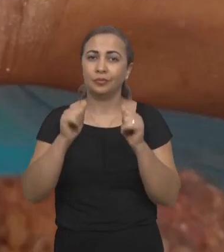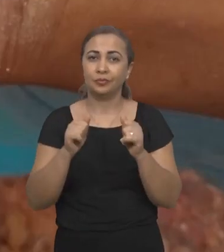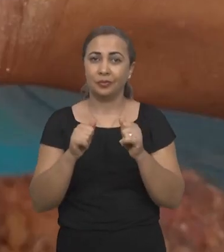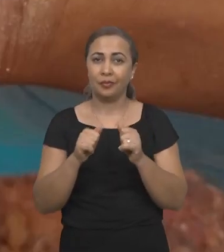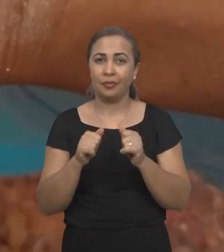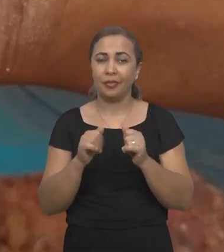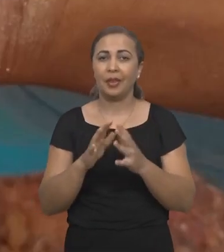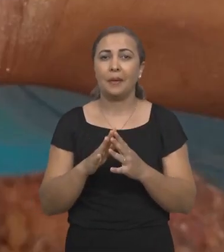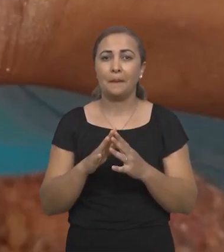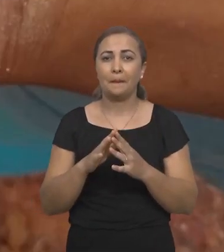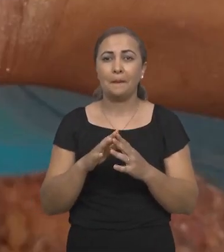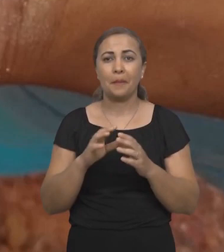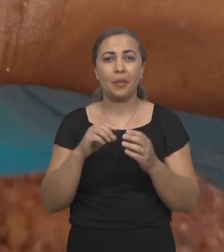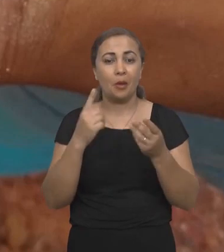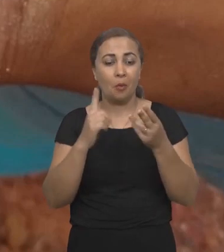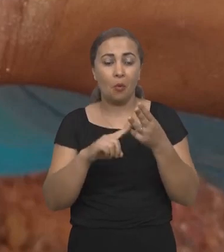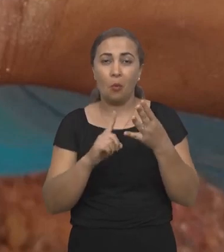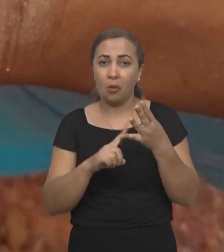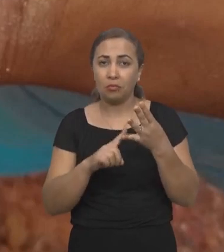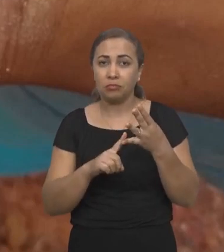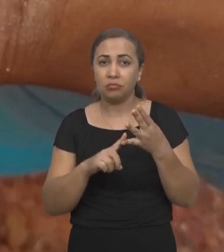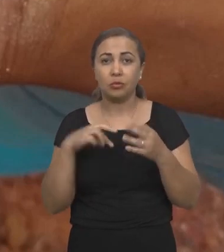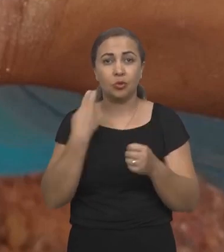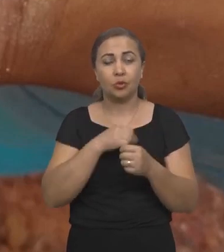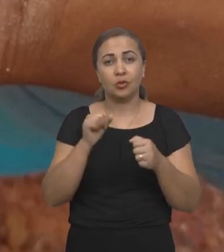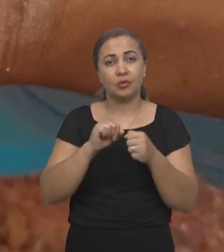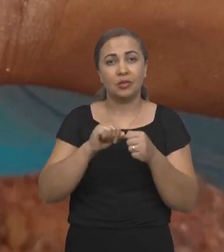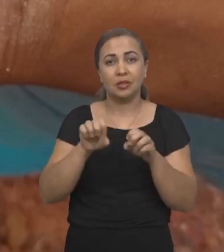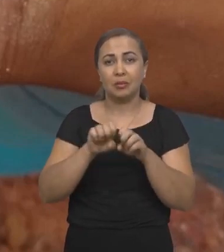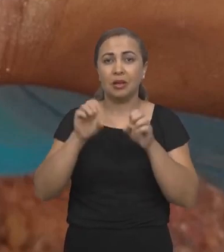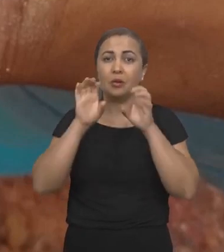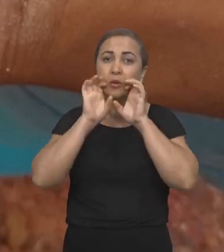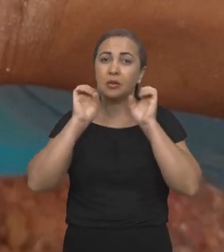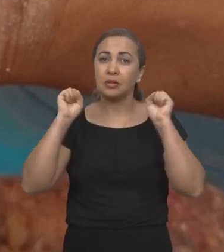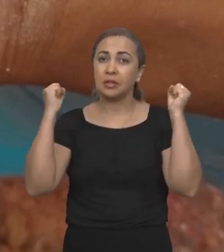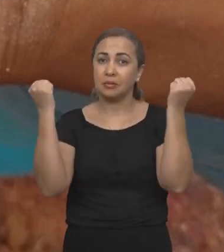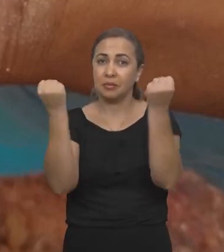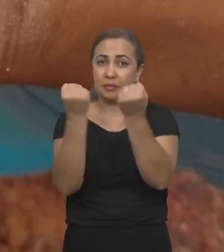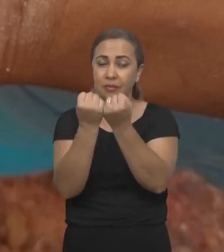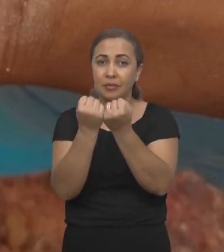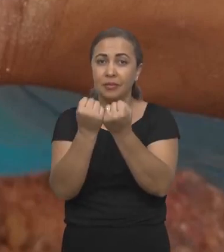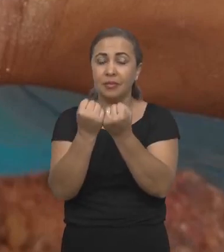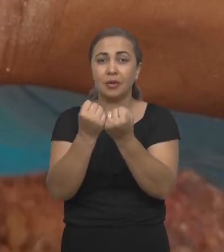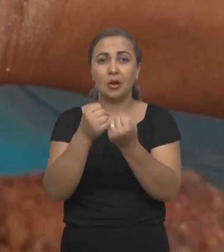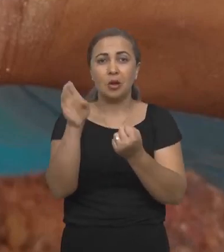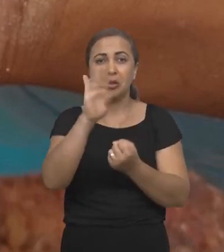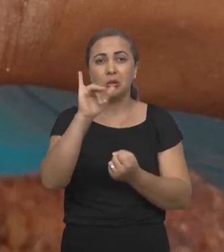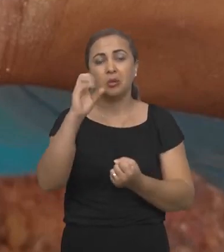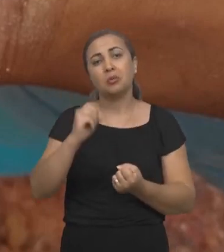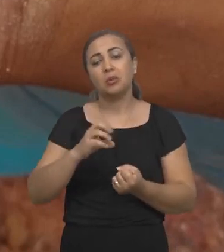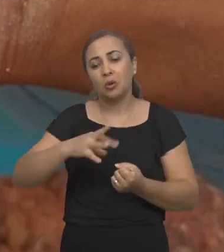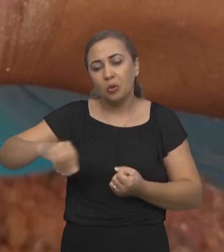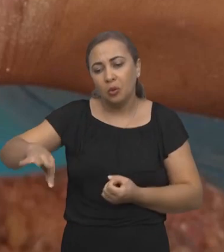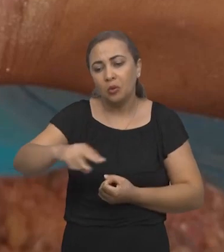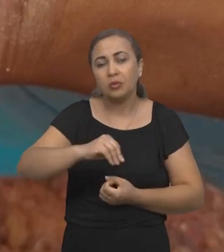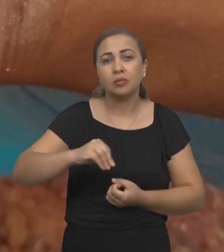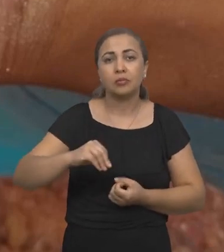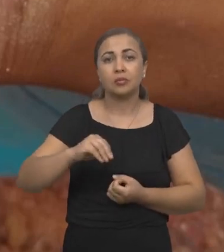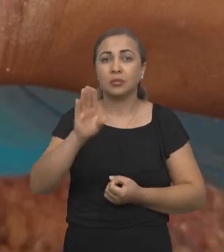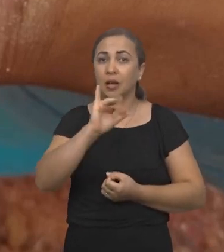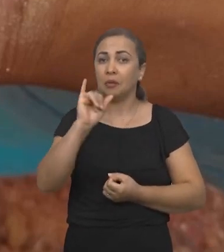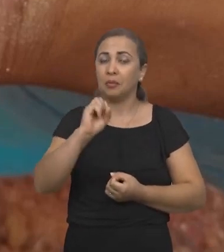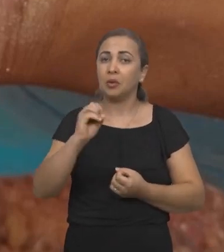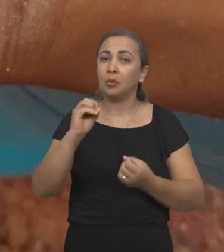fim, né, como quarta etapa, nós também fizemos um seminário de biogeografia denominado do solo, a